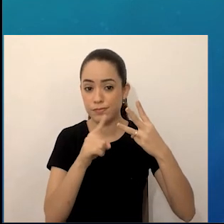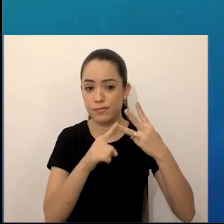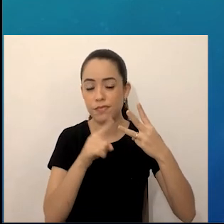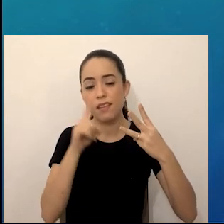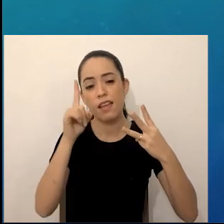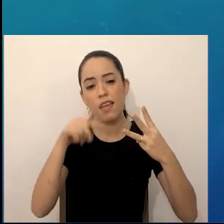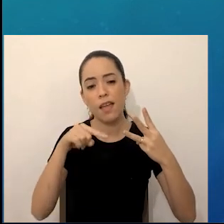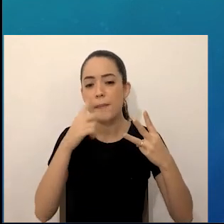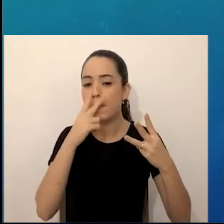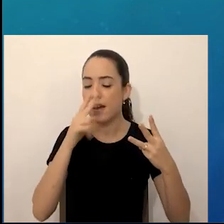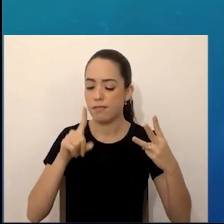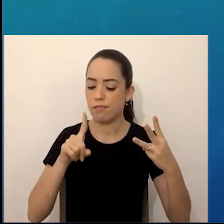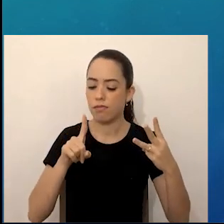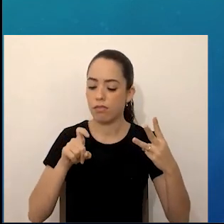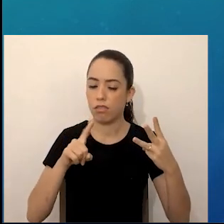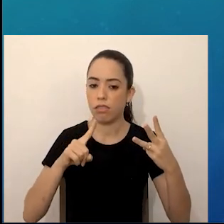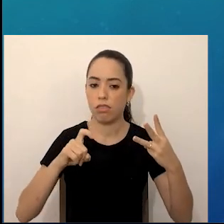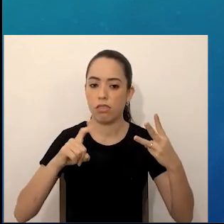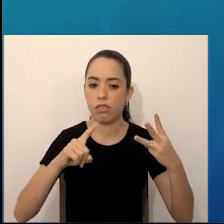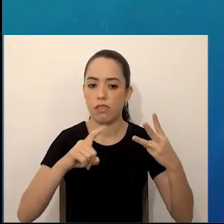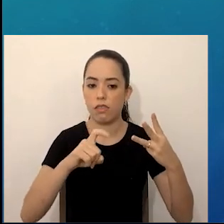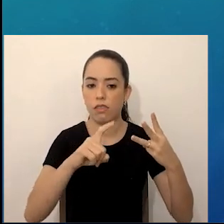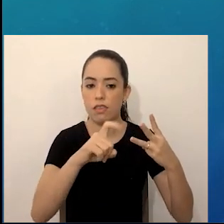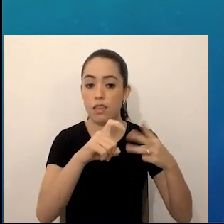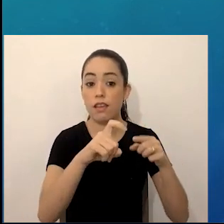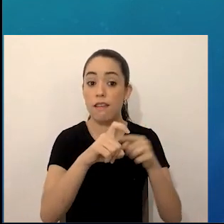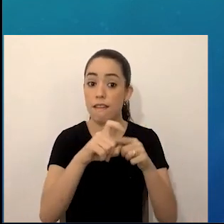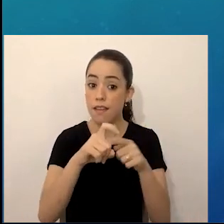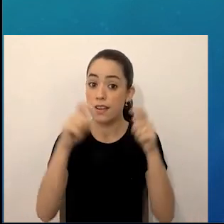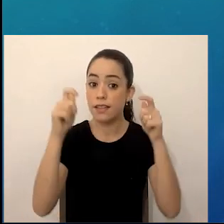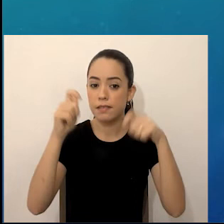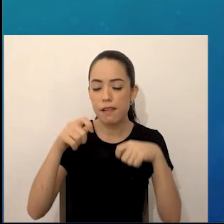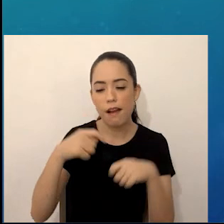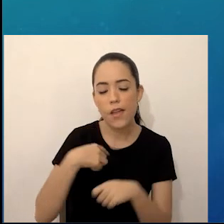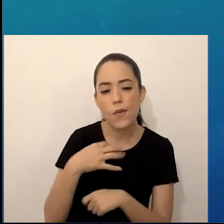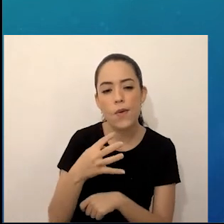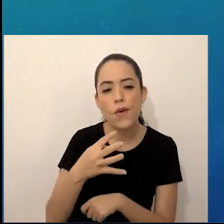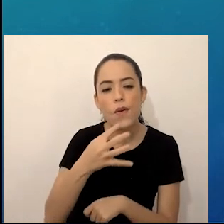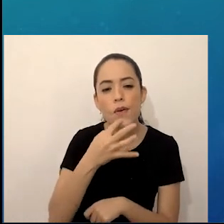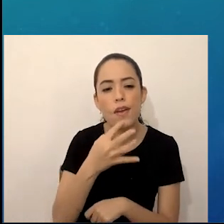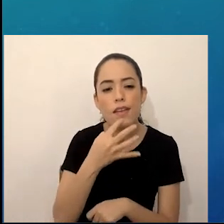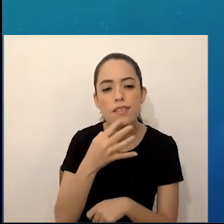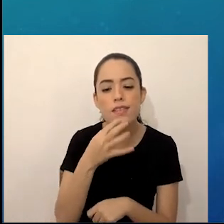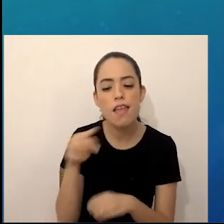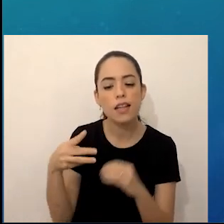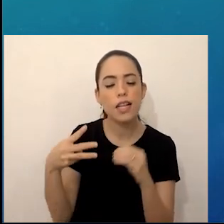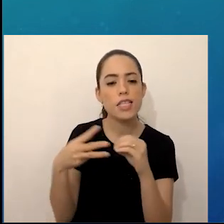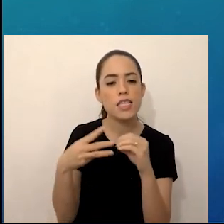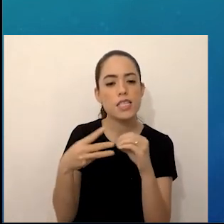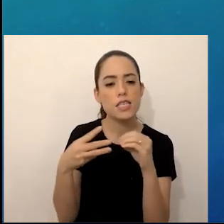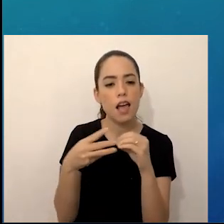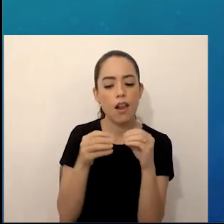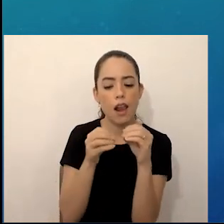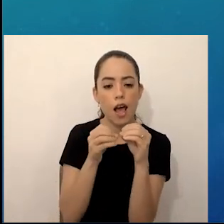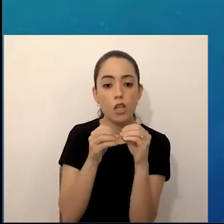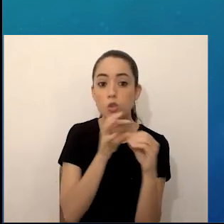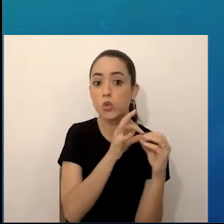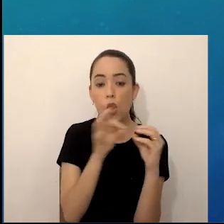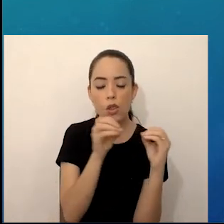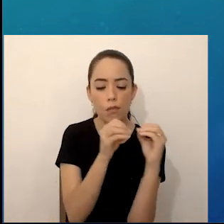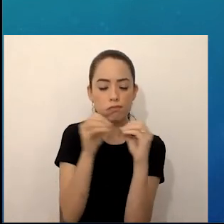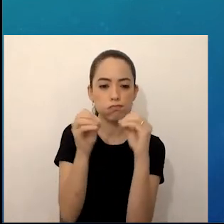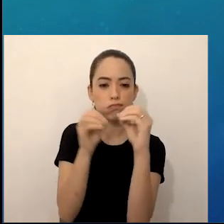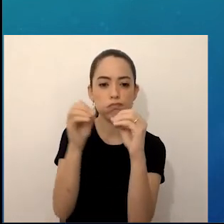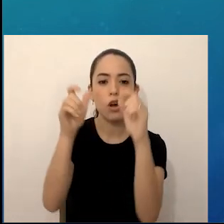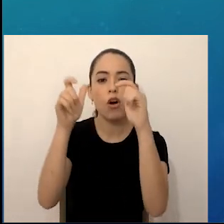um nematóide, no qual temos a possibilidade de se conhecer o destino celular de todas as